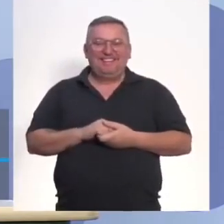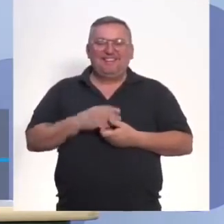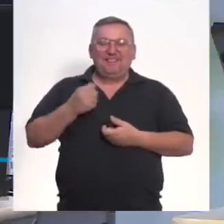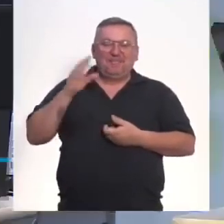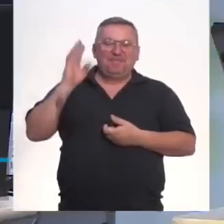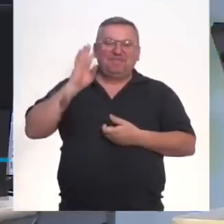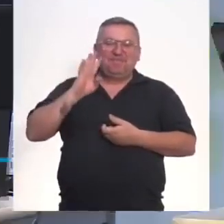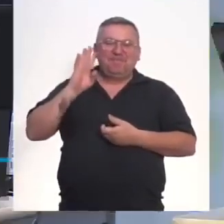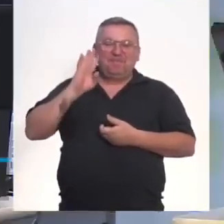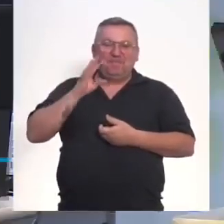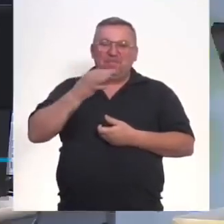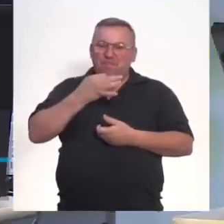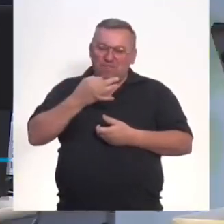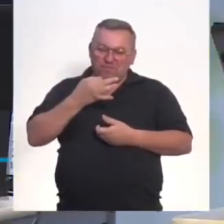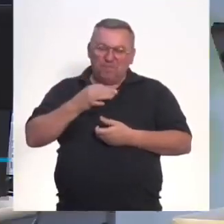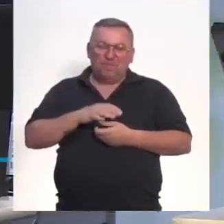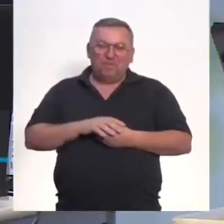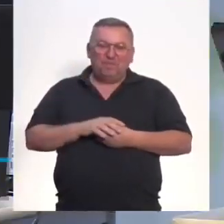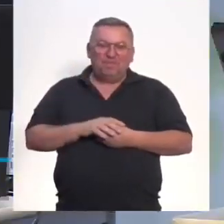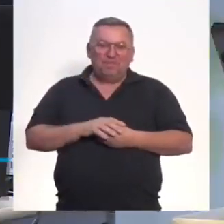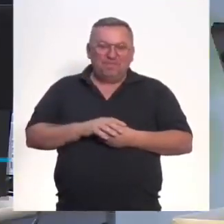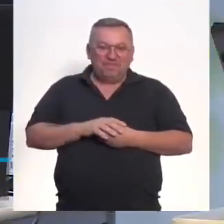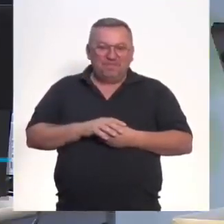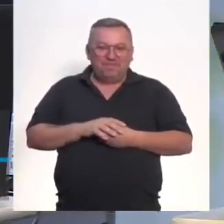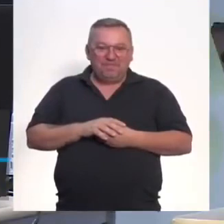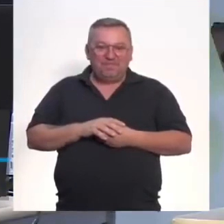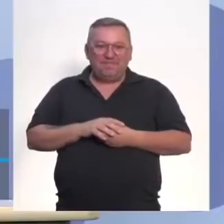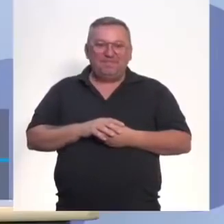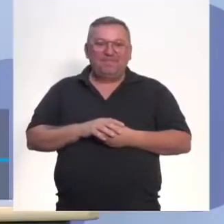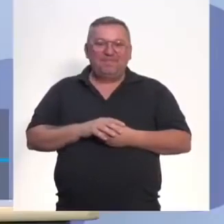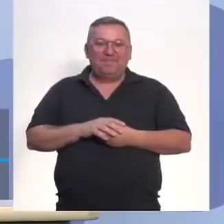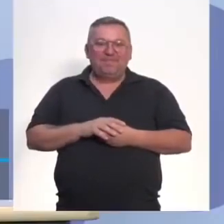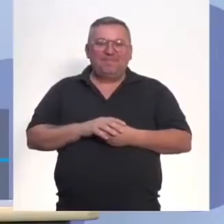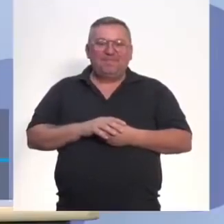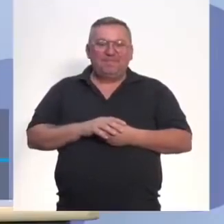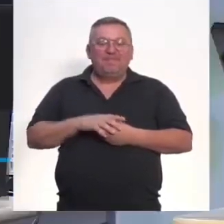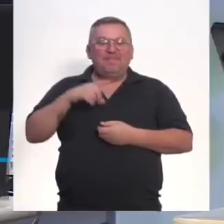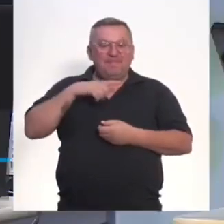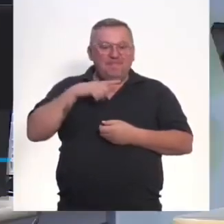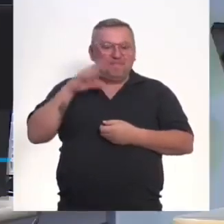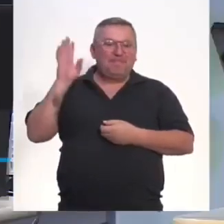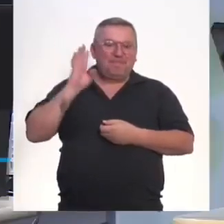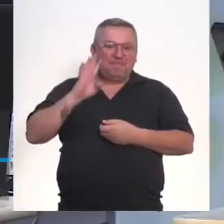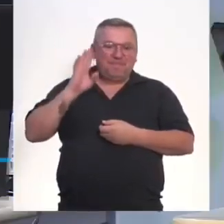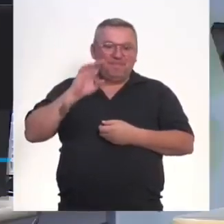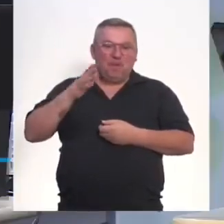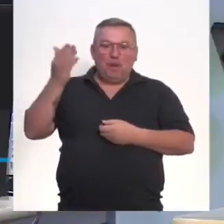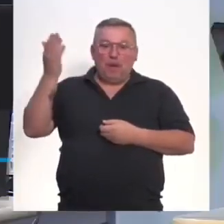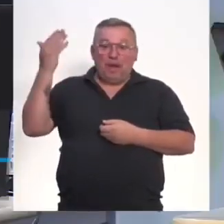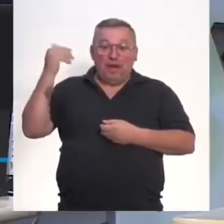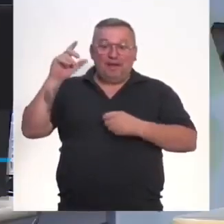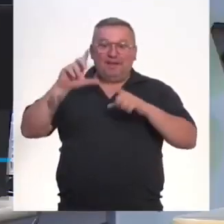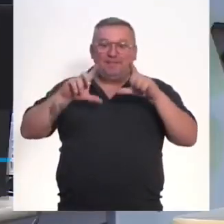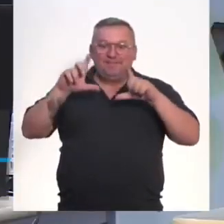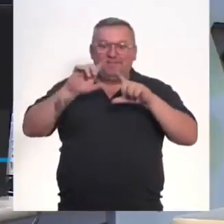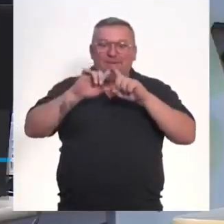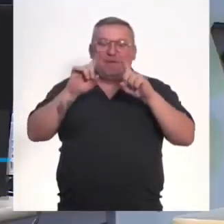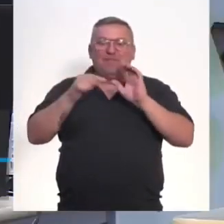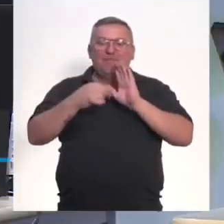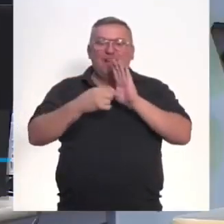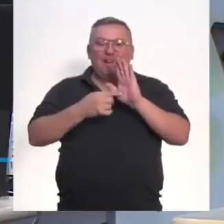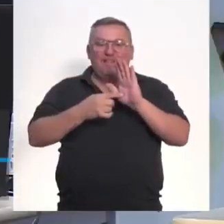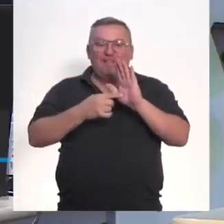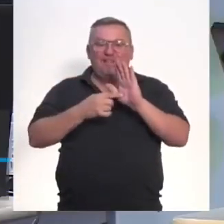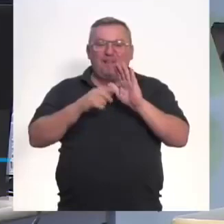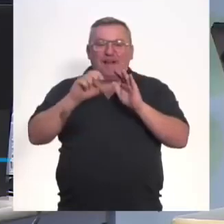Muito É uma bom. boa sugestão de colocar uma batalha naval, né? Olha, Tinha um programa bem antigo, lembra, Mônica?